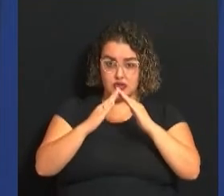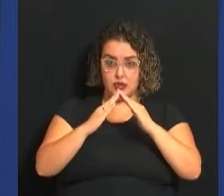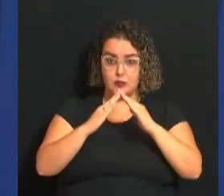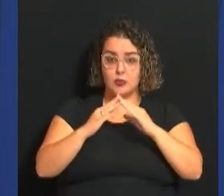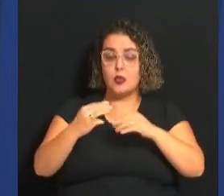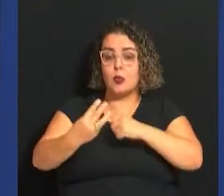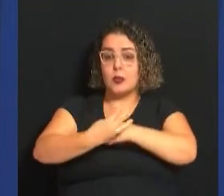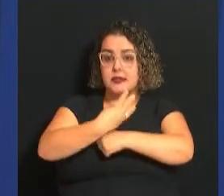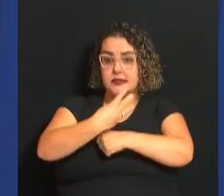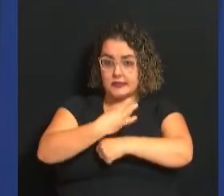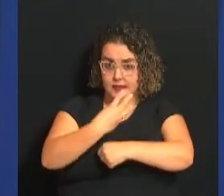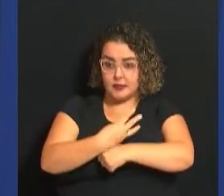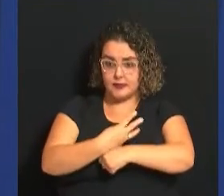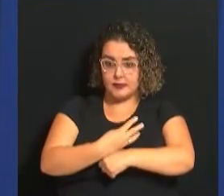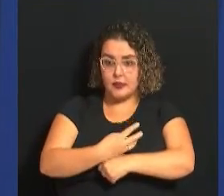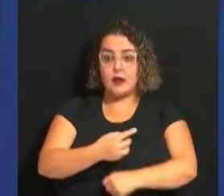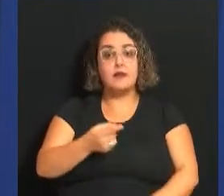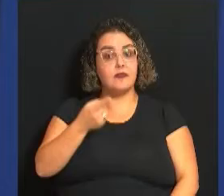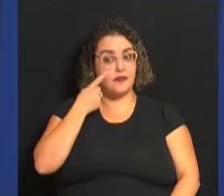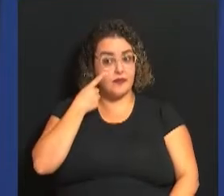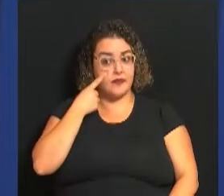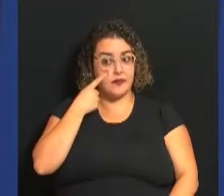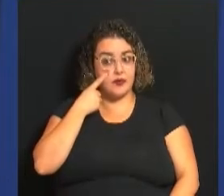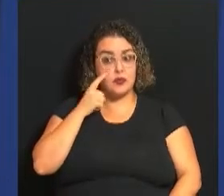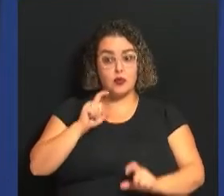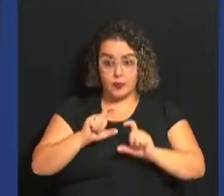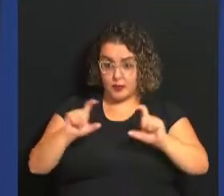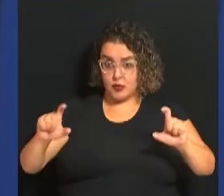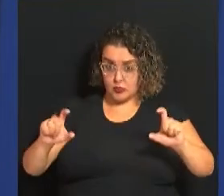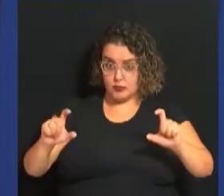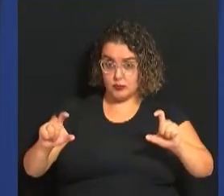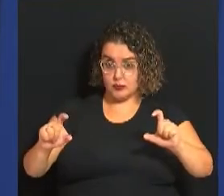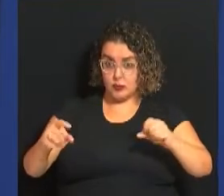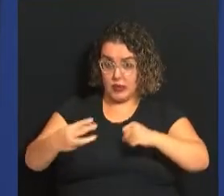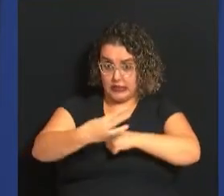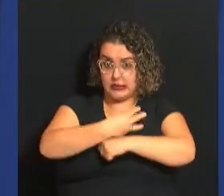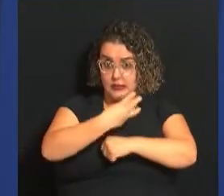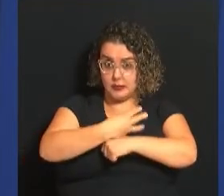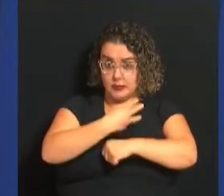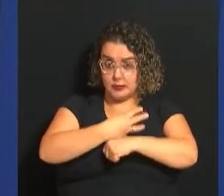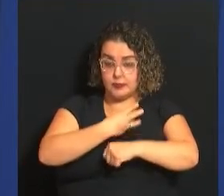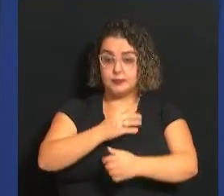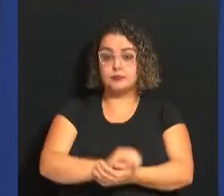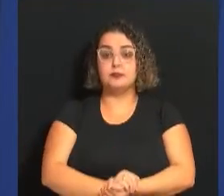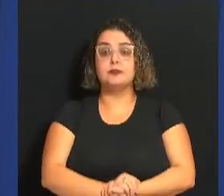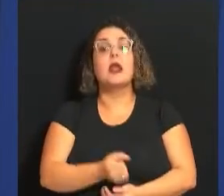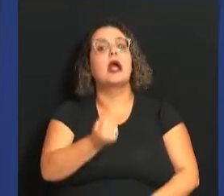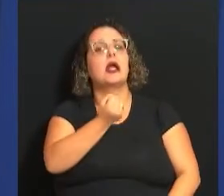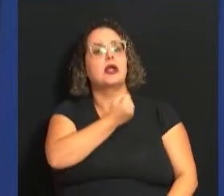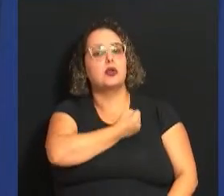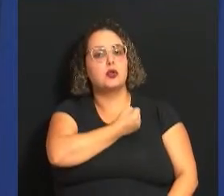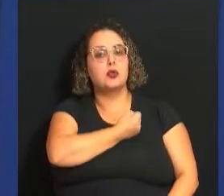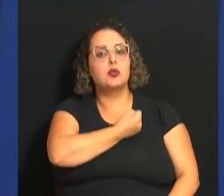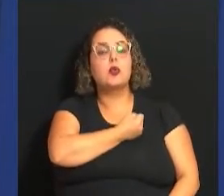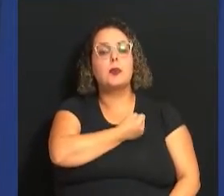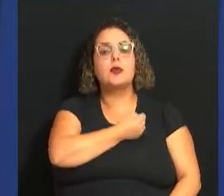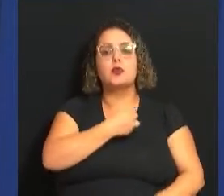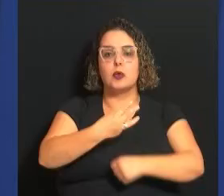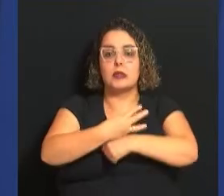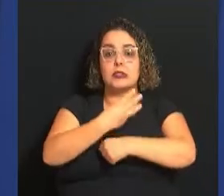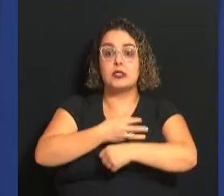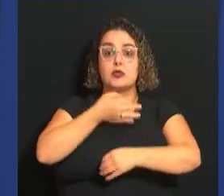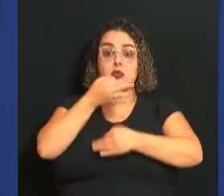WhatsApp. Tá vendo esse número aí que tá aparecendo agora no seu vídeo? Pois é, faz o seguinte, anota. E se tiver alguma